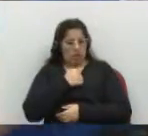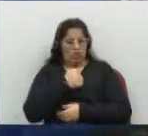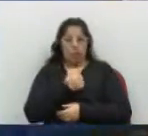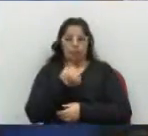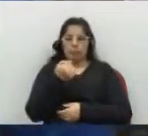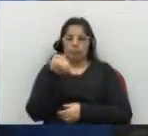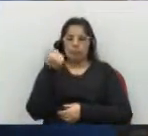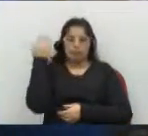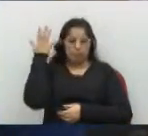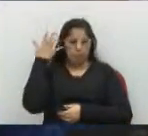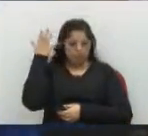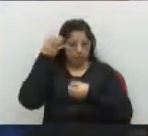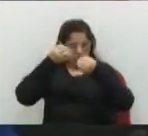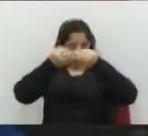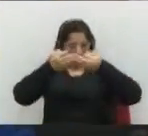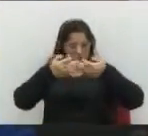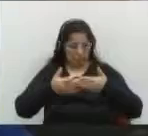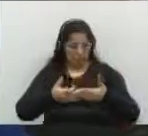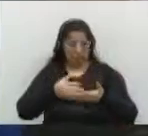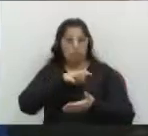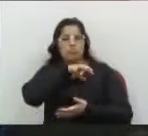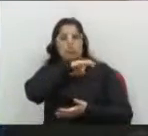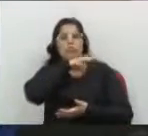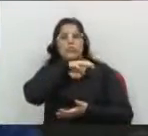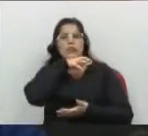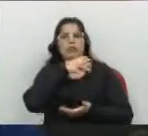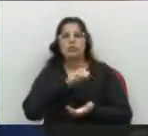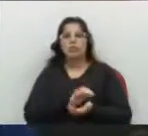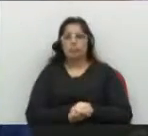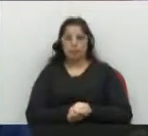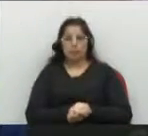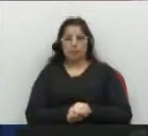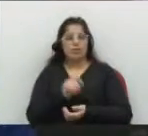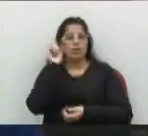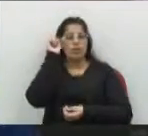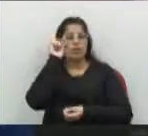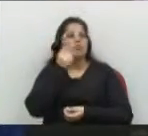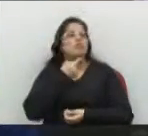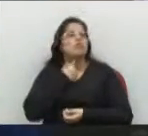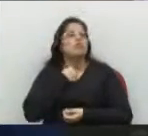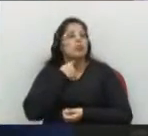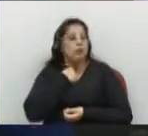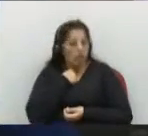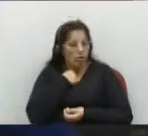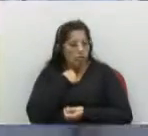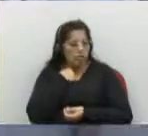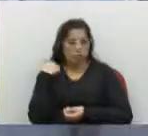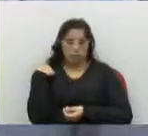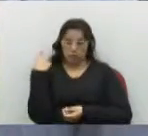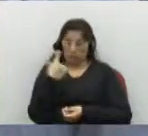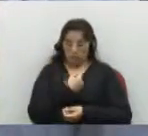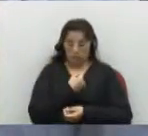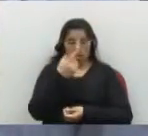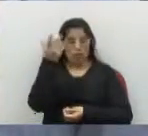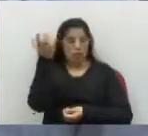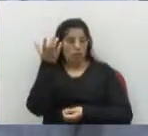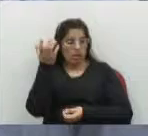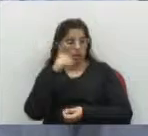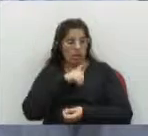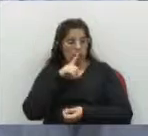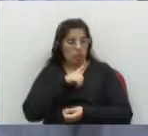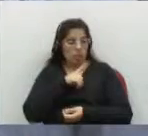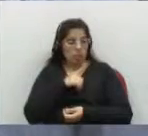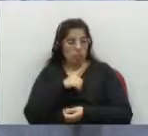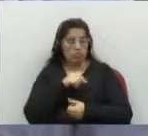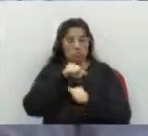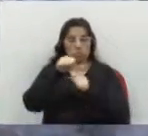nobre vereador André Henrique o seguinte: vontade a gente tem agora de ir lá e trocar